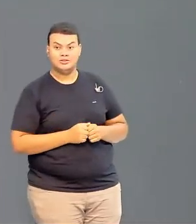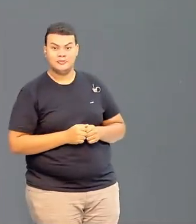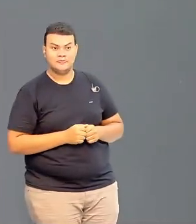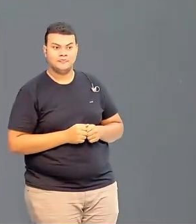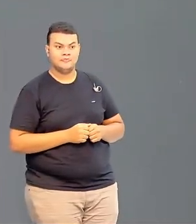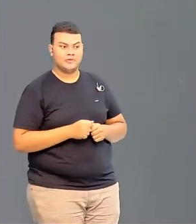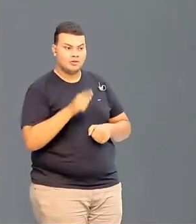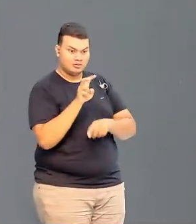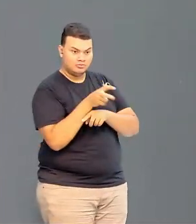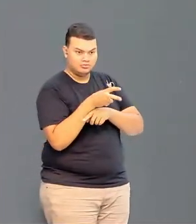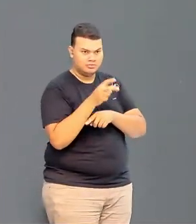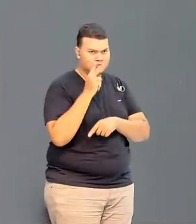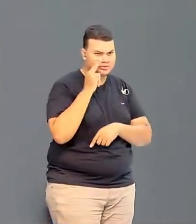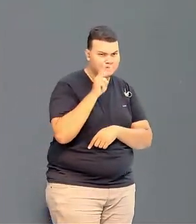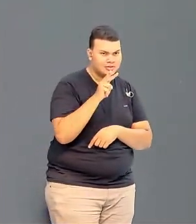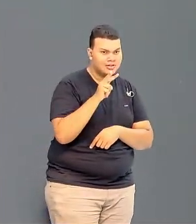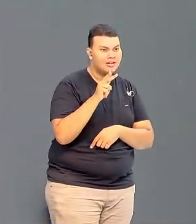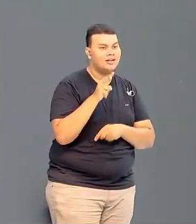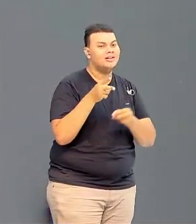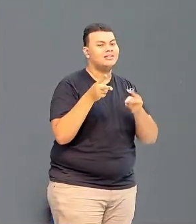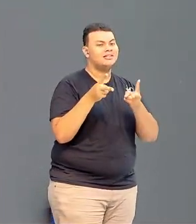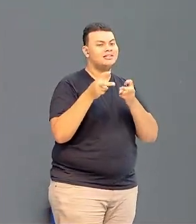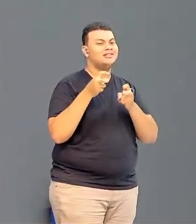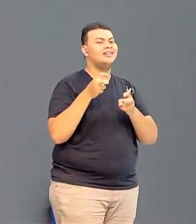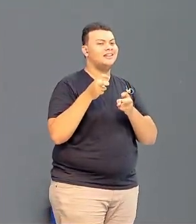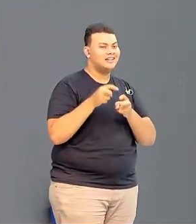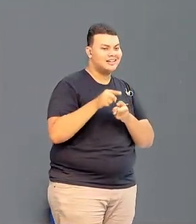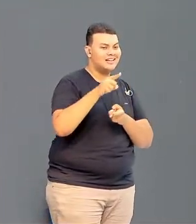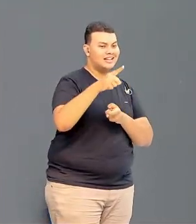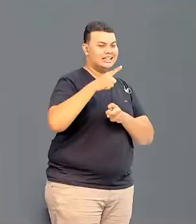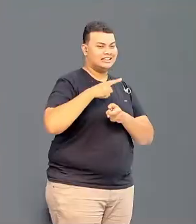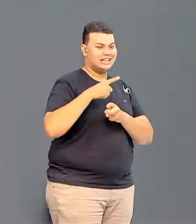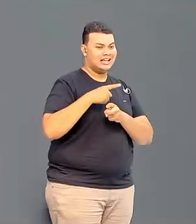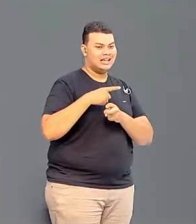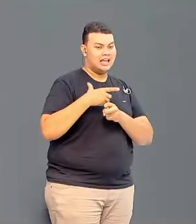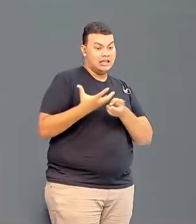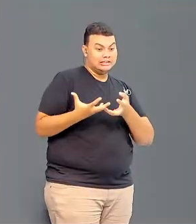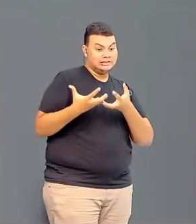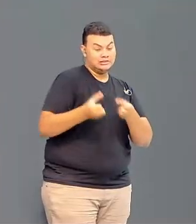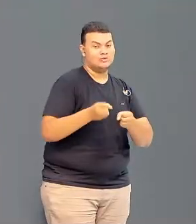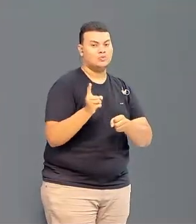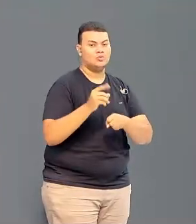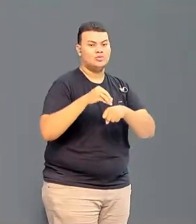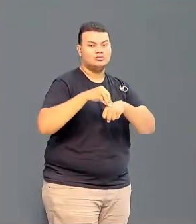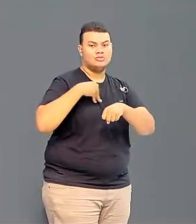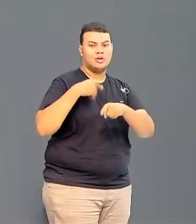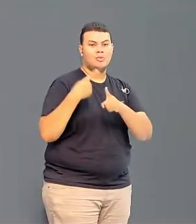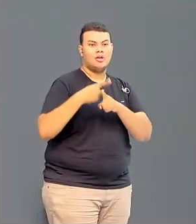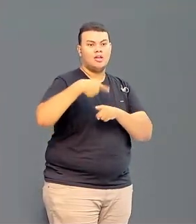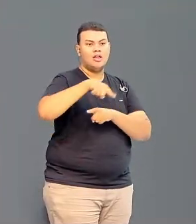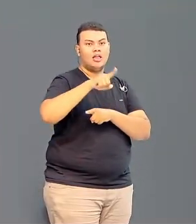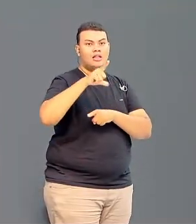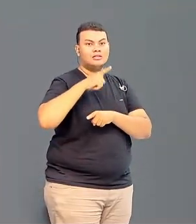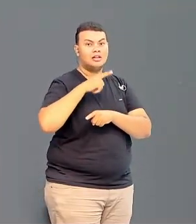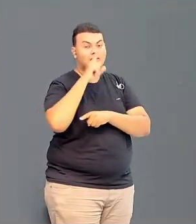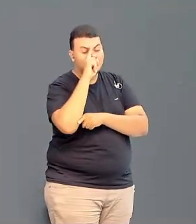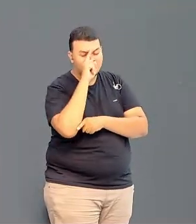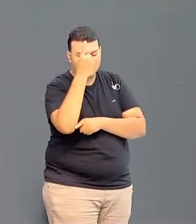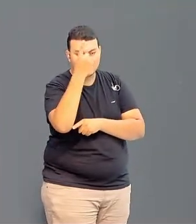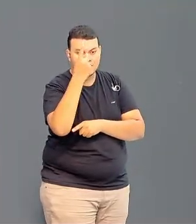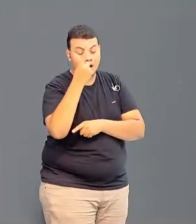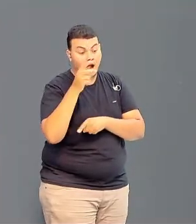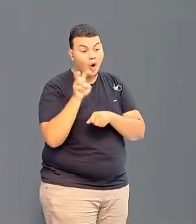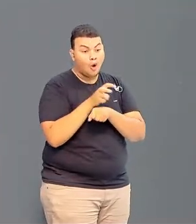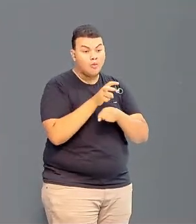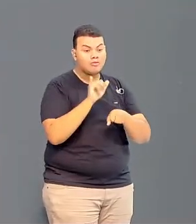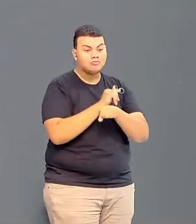A serpente olhou e percebeu que ela não estava muito convicta com o argumento de Deus, porque inventou até essa parte de não tocar, né? E ela diz: